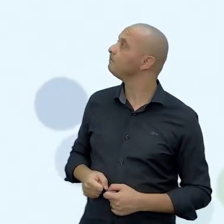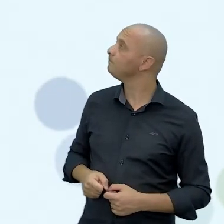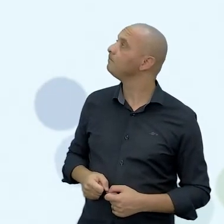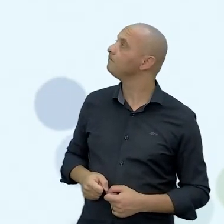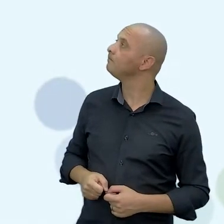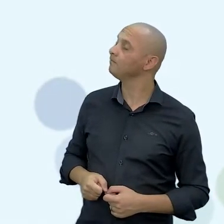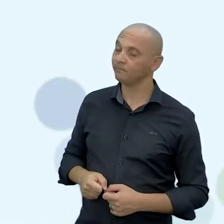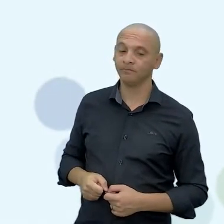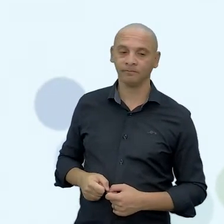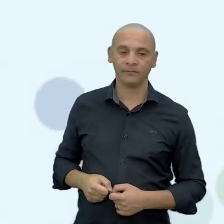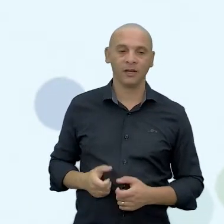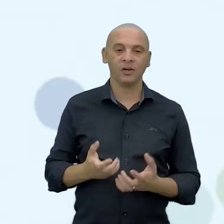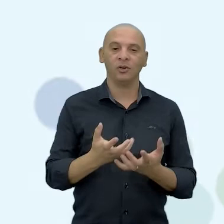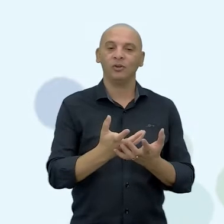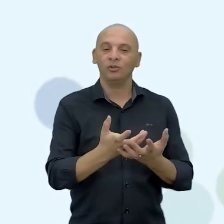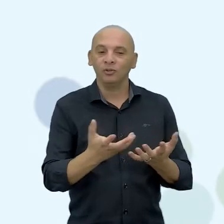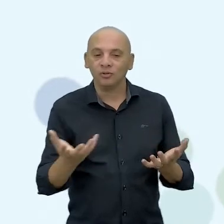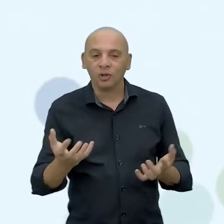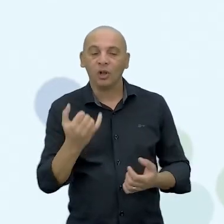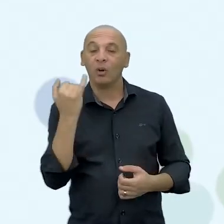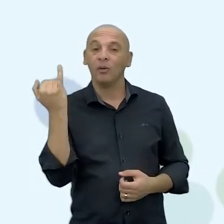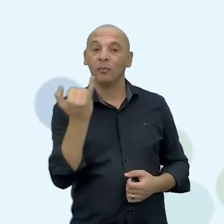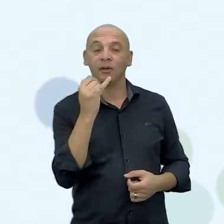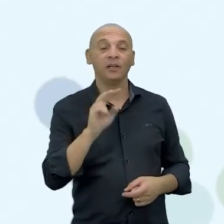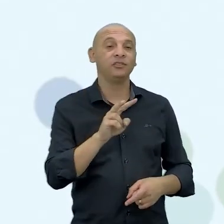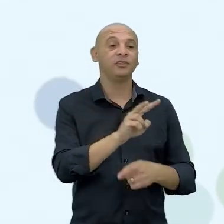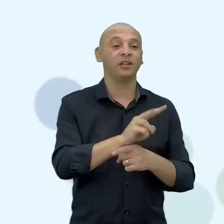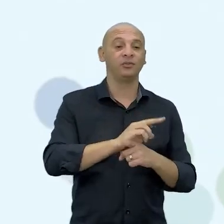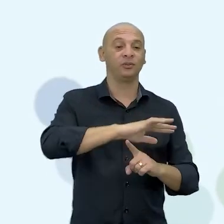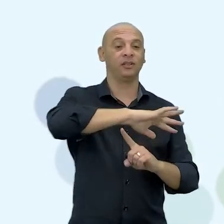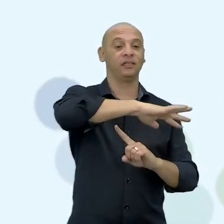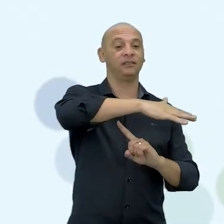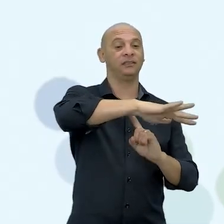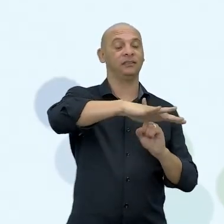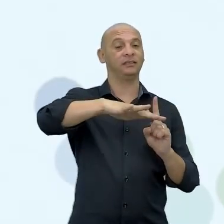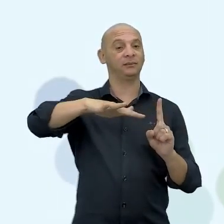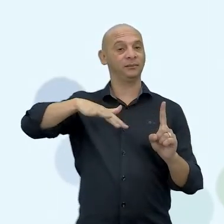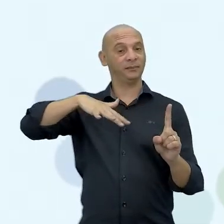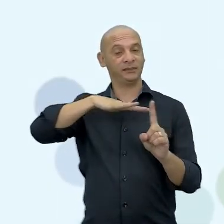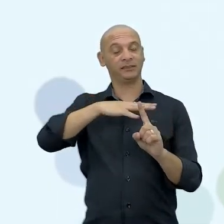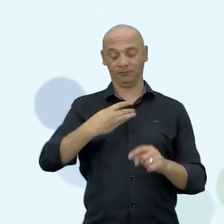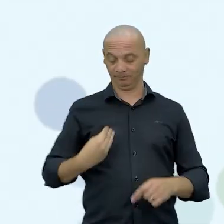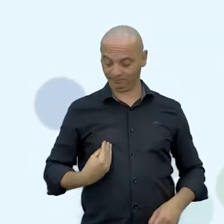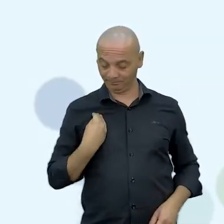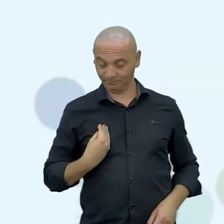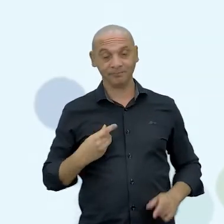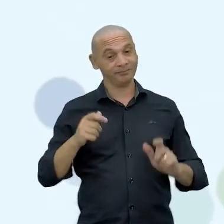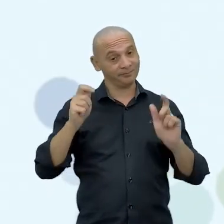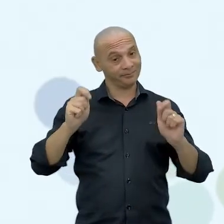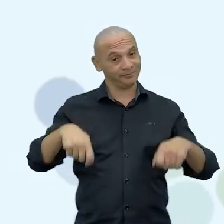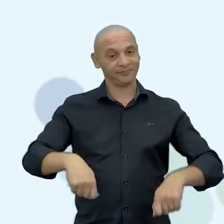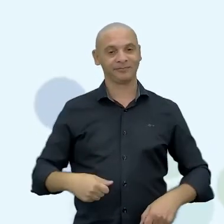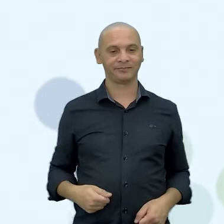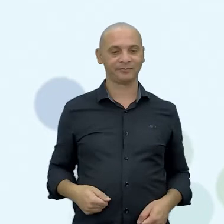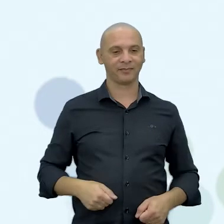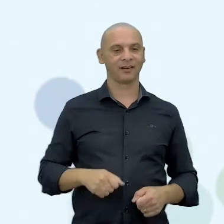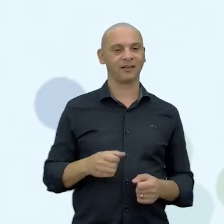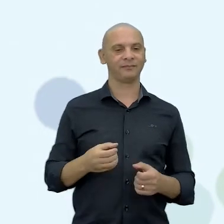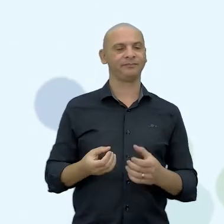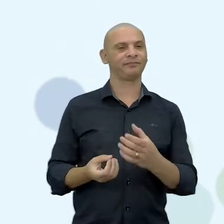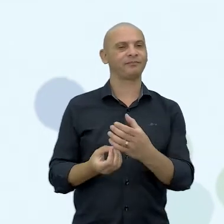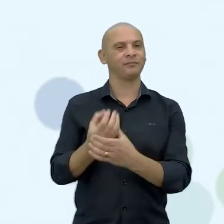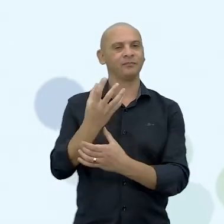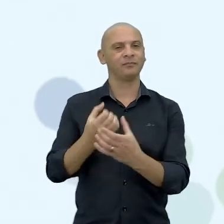tá lá, solos fornecem serviços ambientais que possibilitam a vida na Terra. Então temos lá, ó, produção